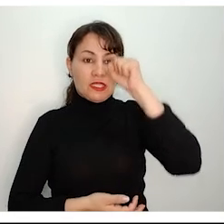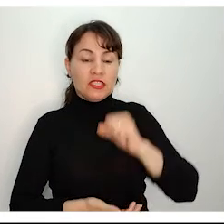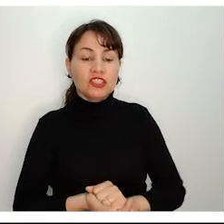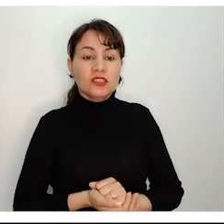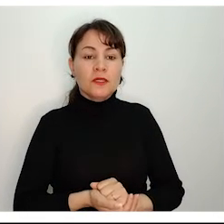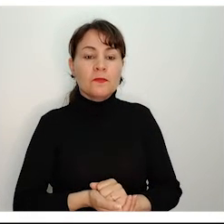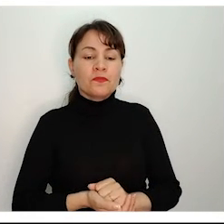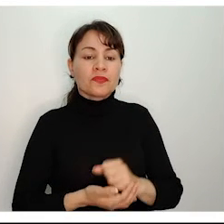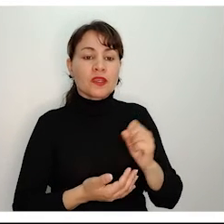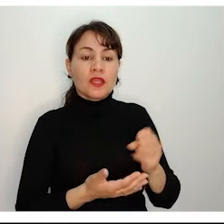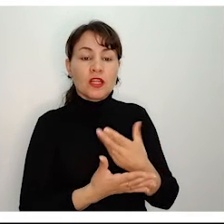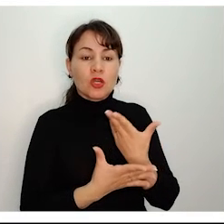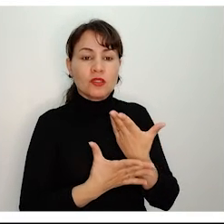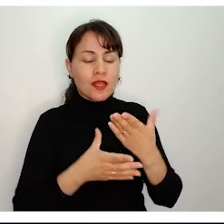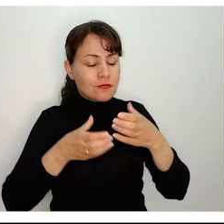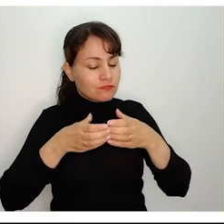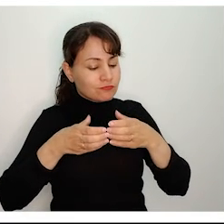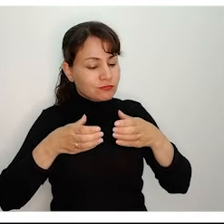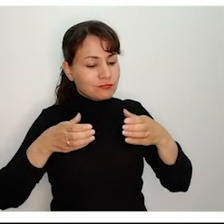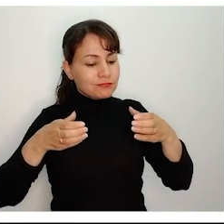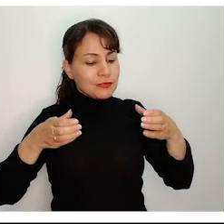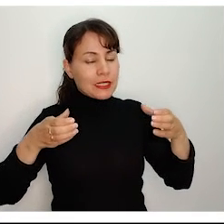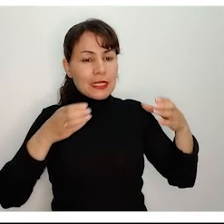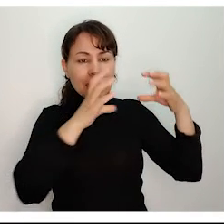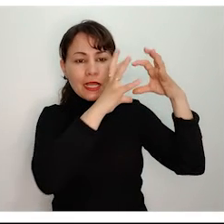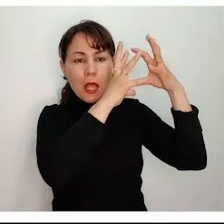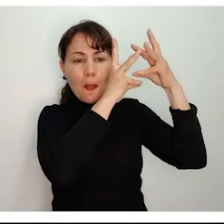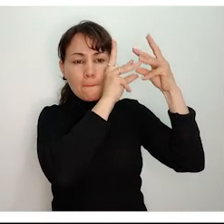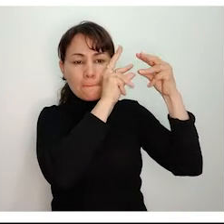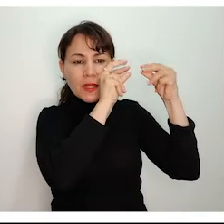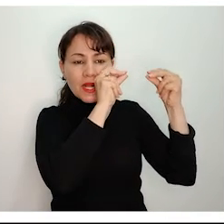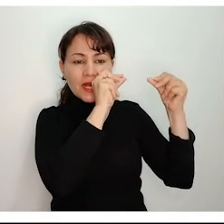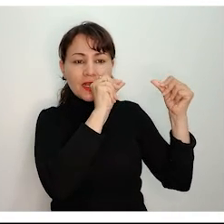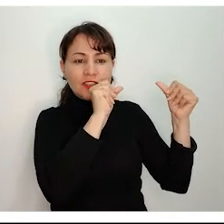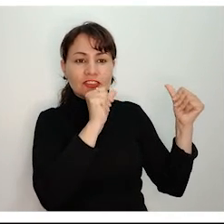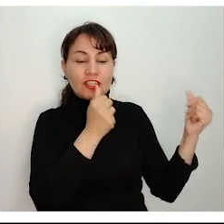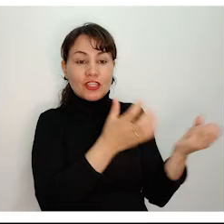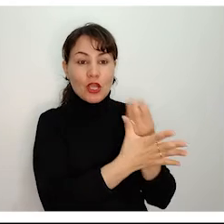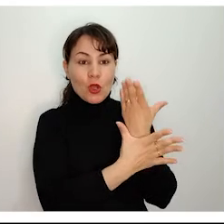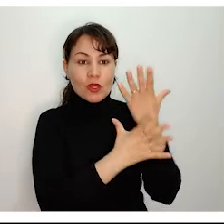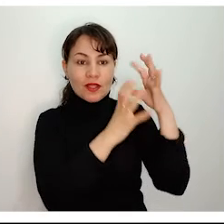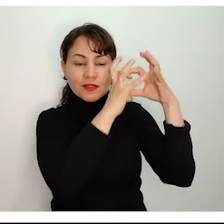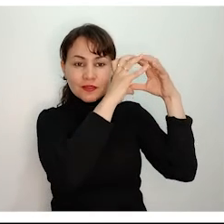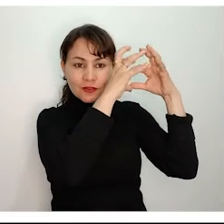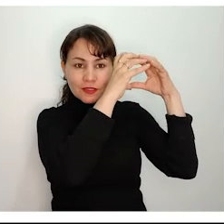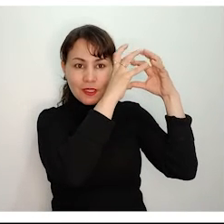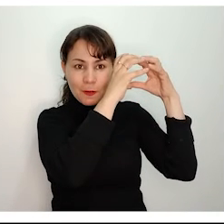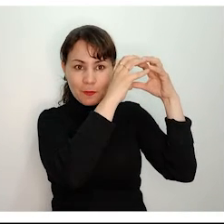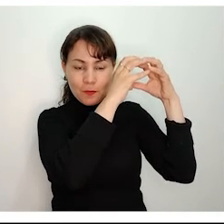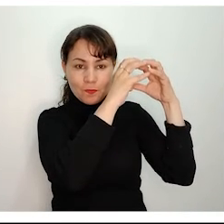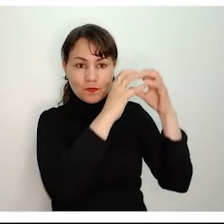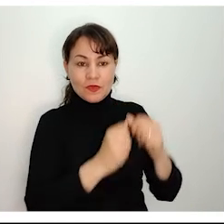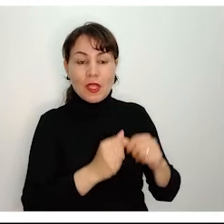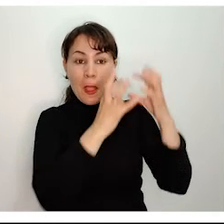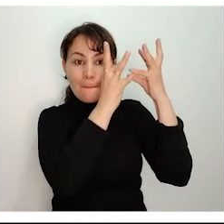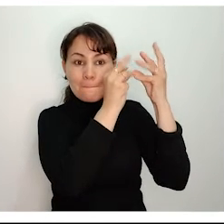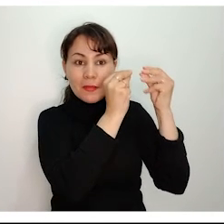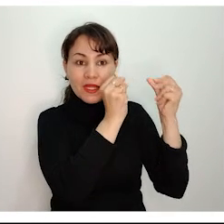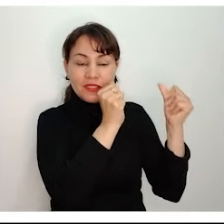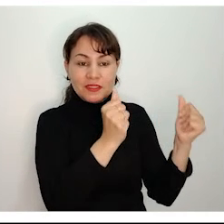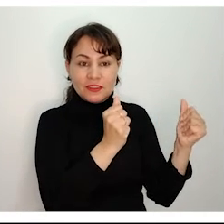A aprendizagem, ela é uma grande plasticidade que acontece no cérebro.